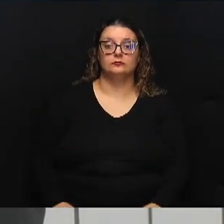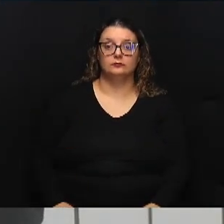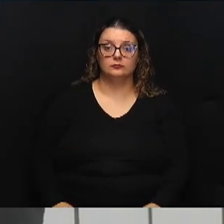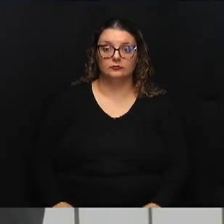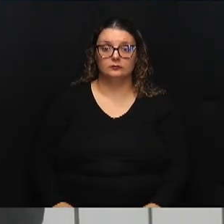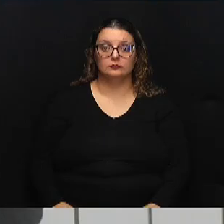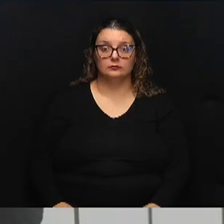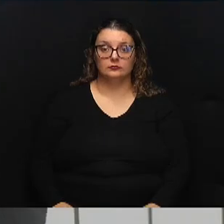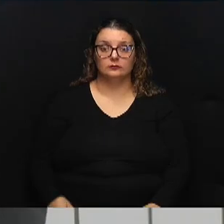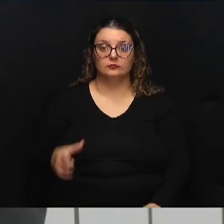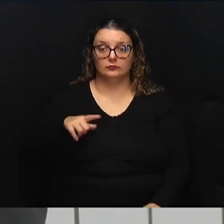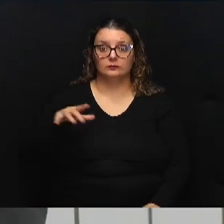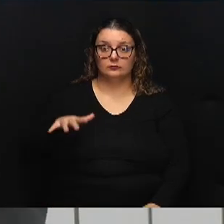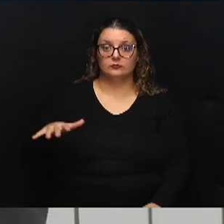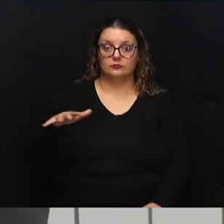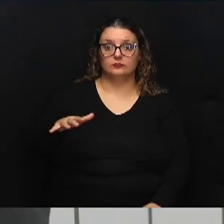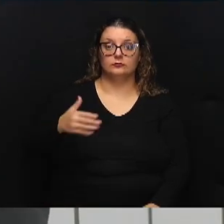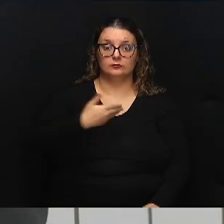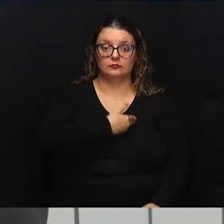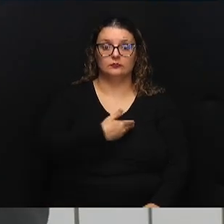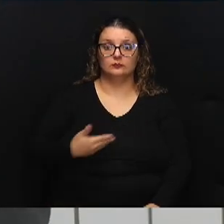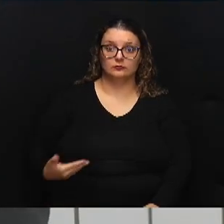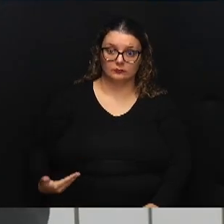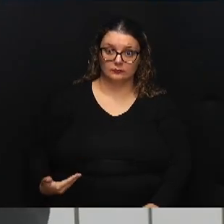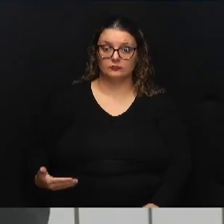vai ter que ter por parte do governo